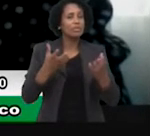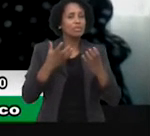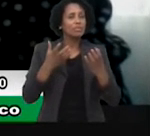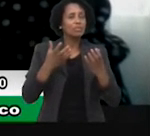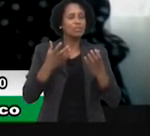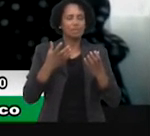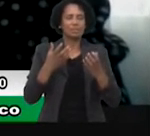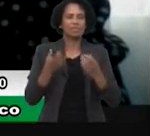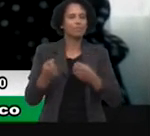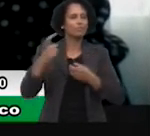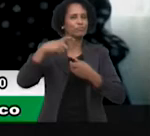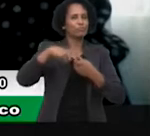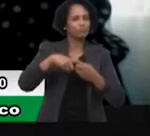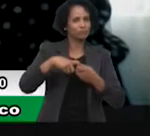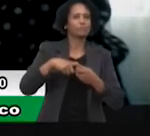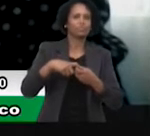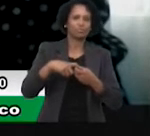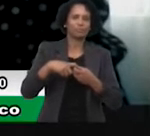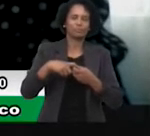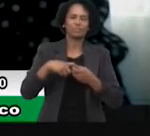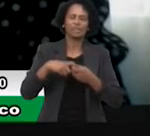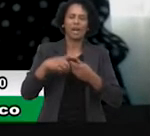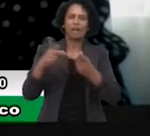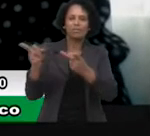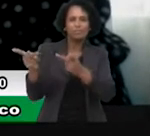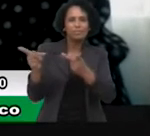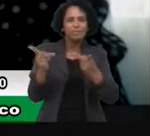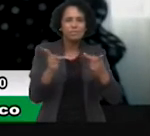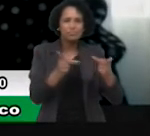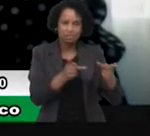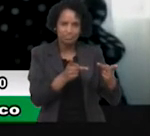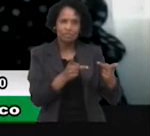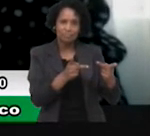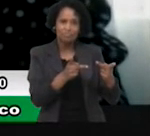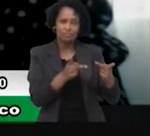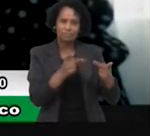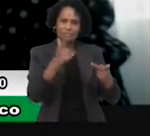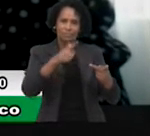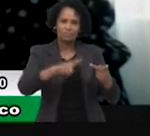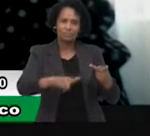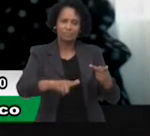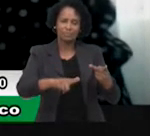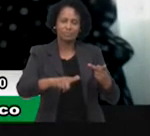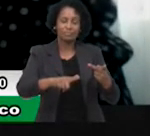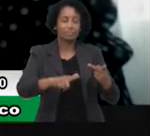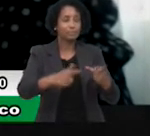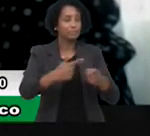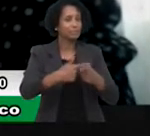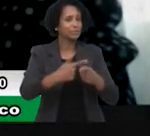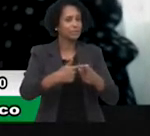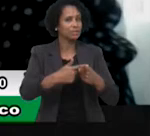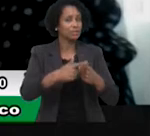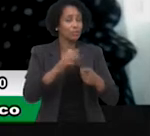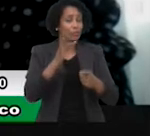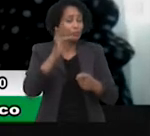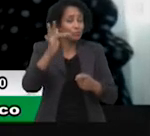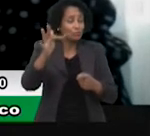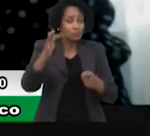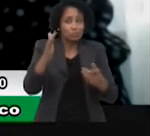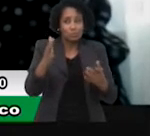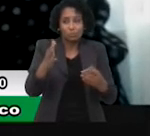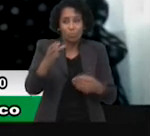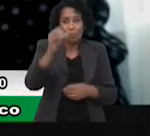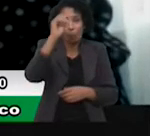visitá-los. Hoje é o que eu digo, no futuro a gente não sabe o que dizer, eu não